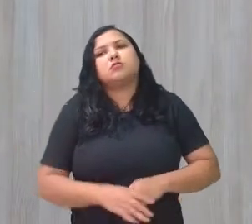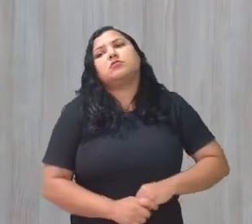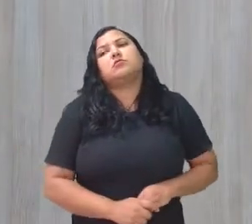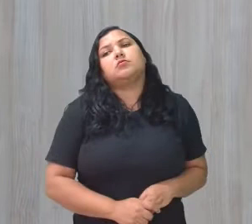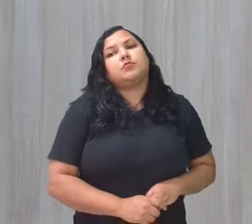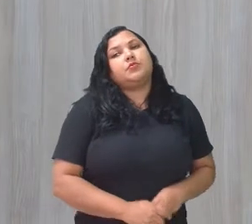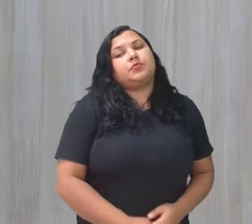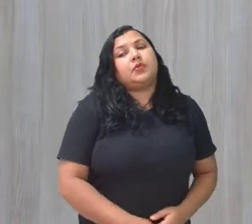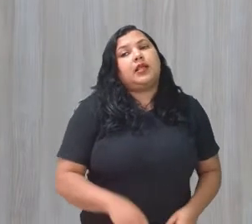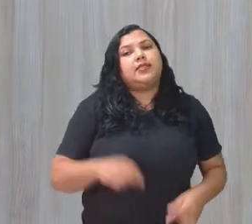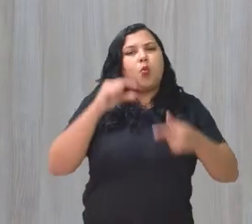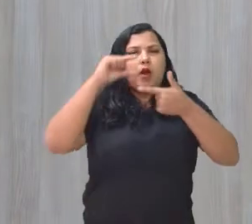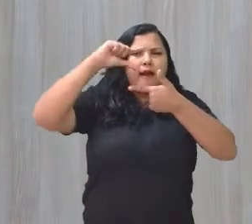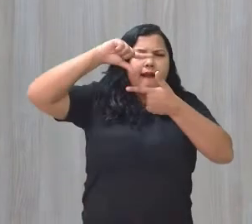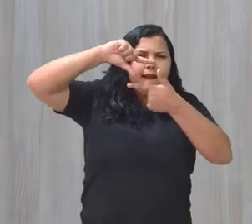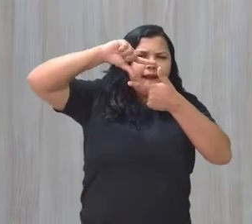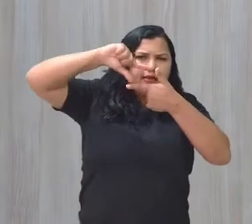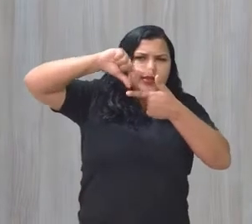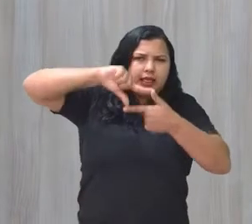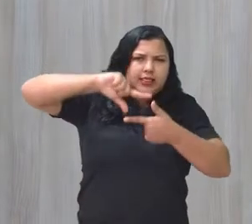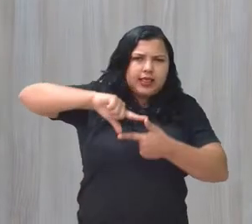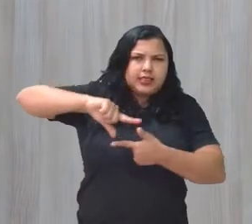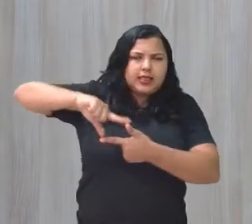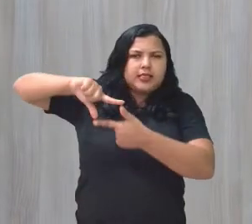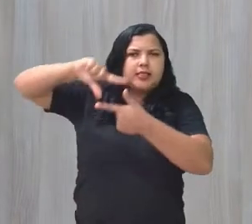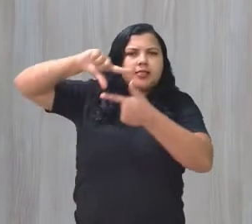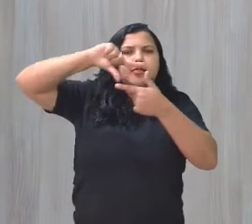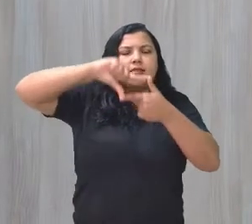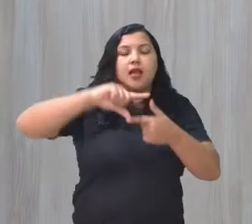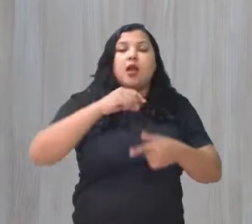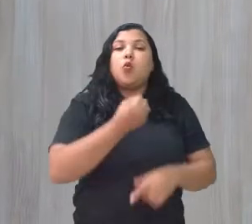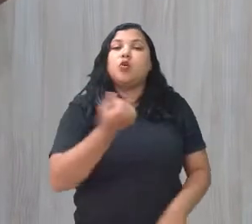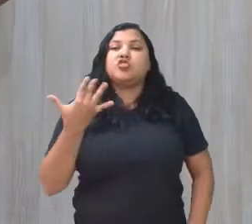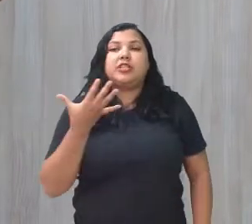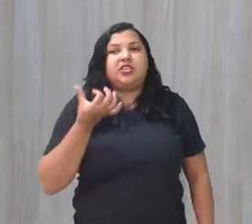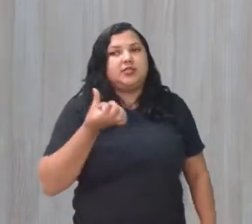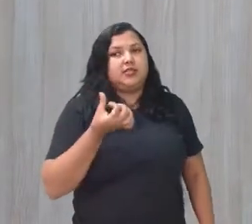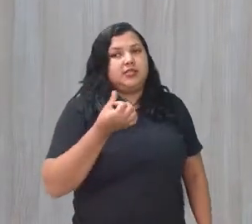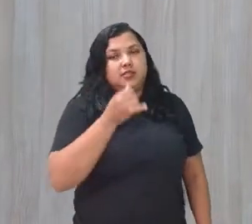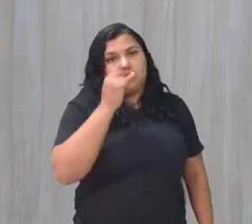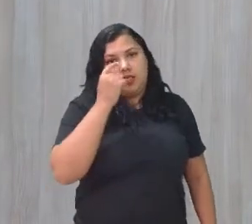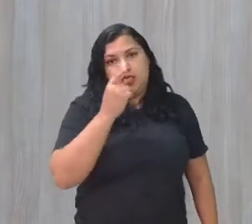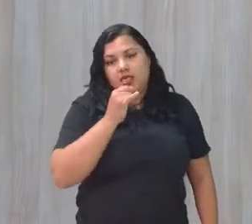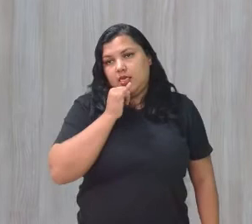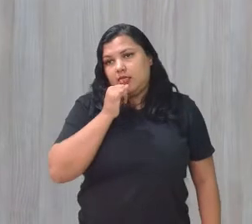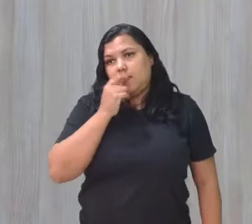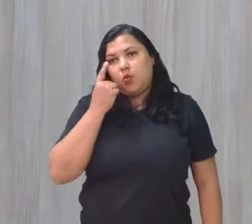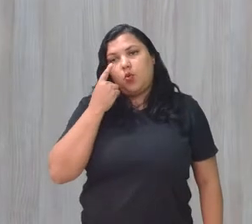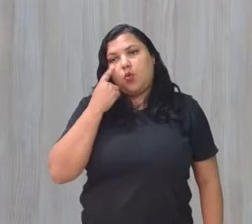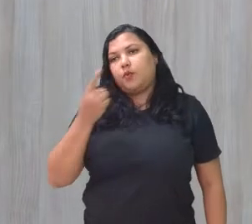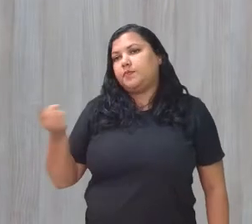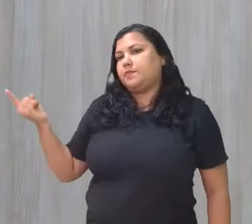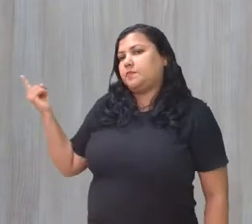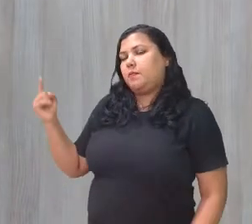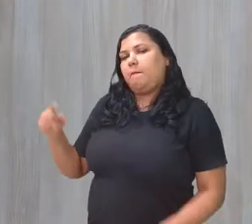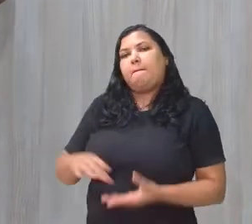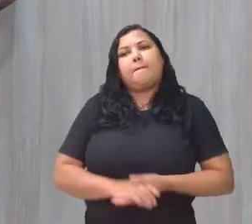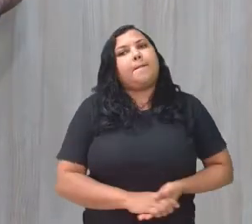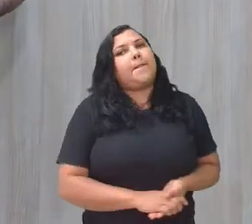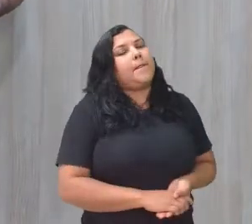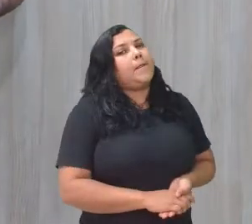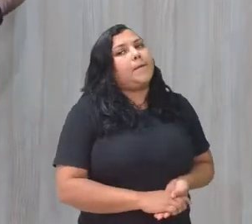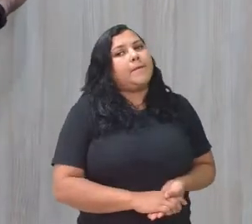100, cada parte dessa daqui vai valer 6. Então, se cada parte dessa daqui vai valer 6,